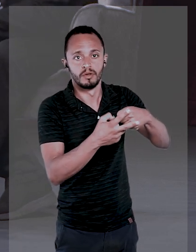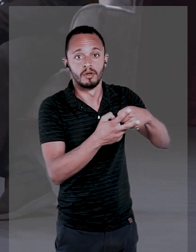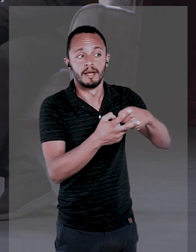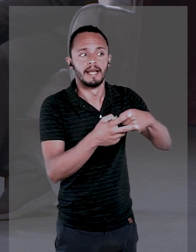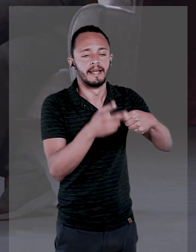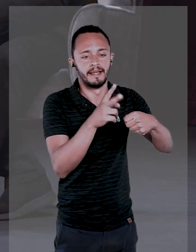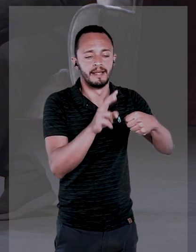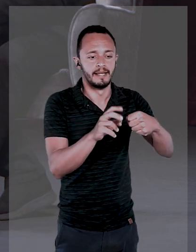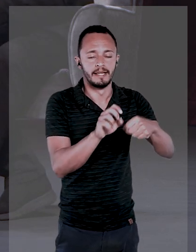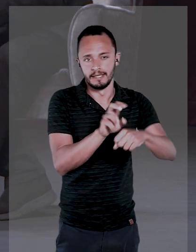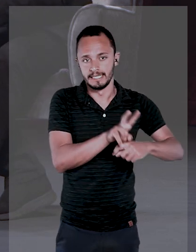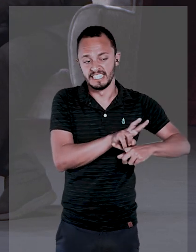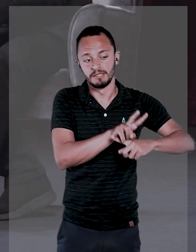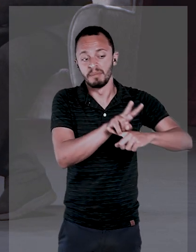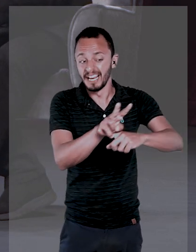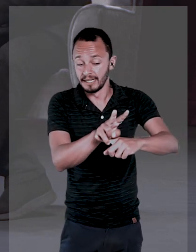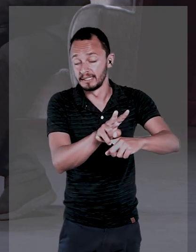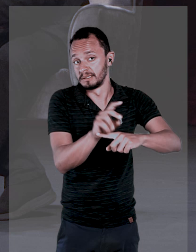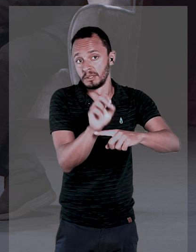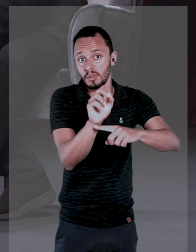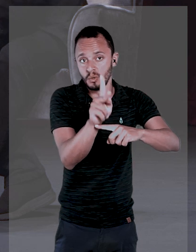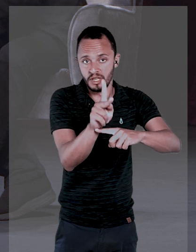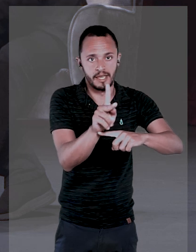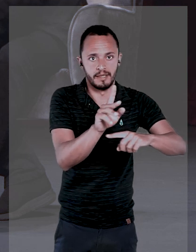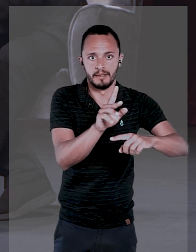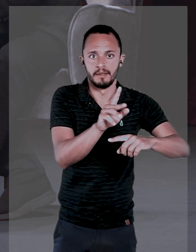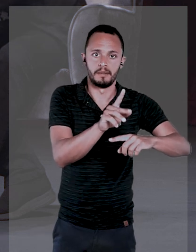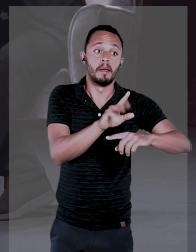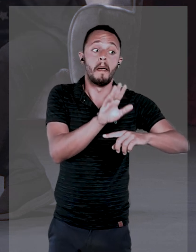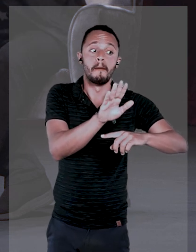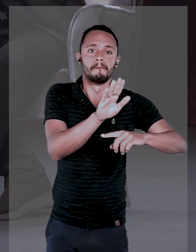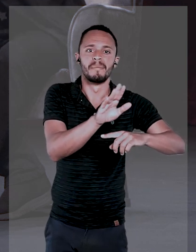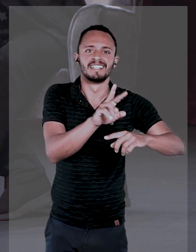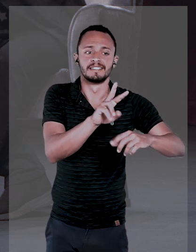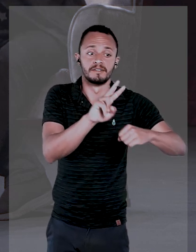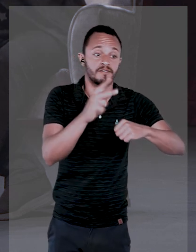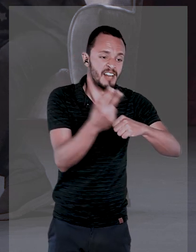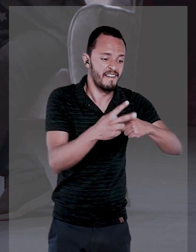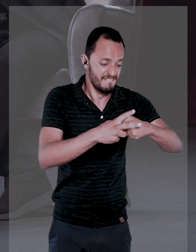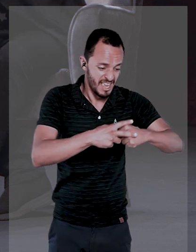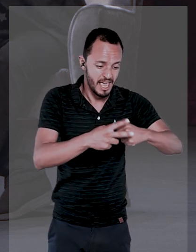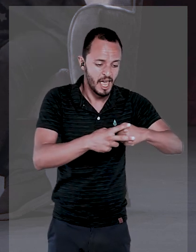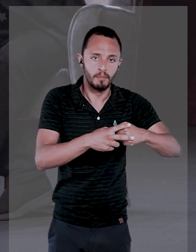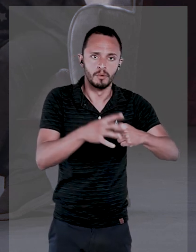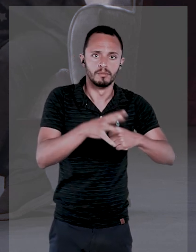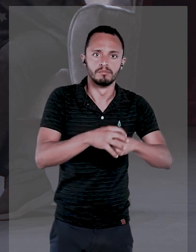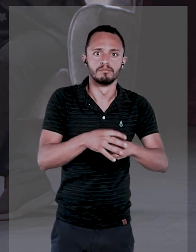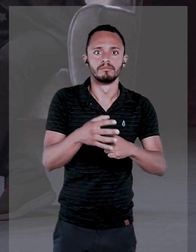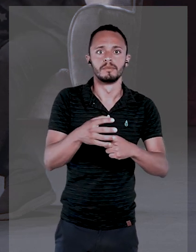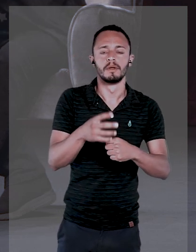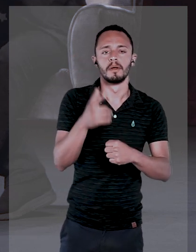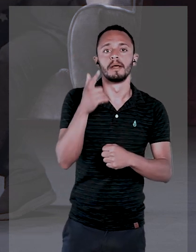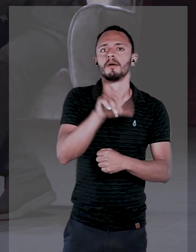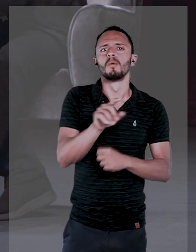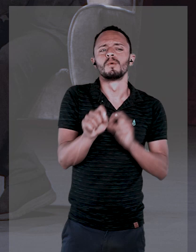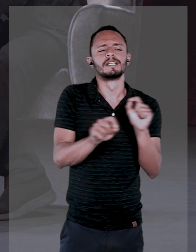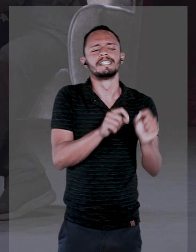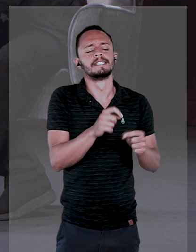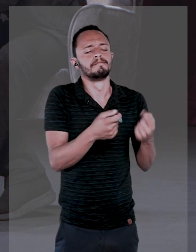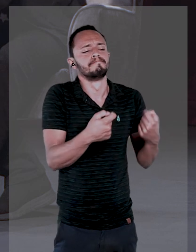contexto de país que a gente vive aqui, o que você pode nos dizer sobre isso